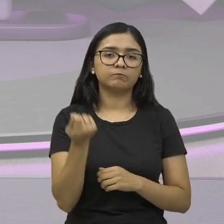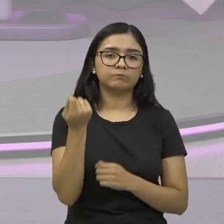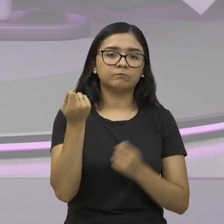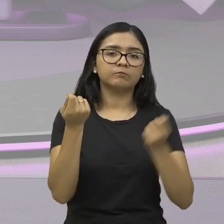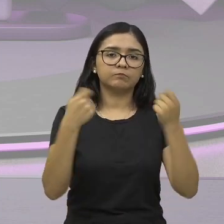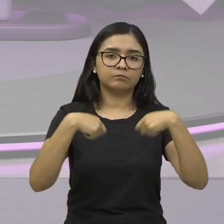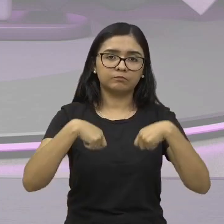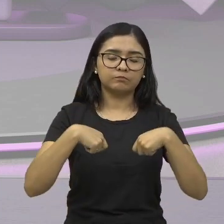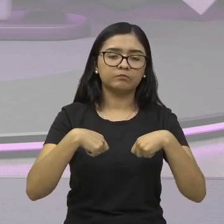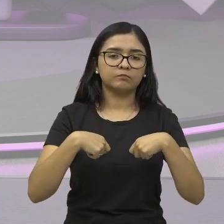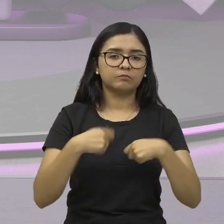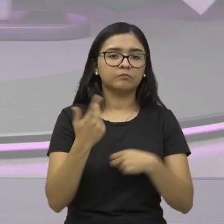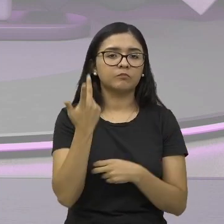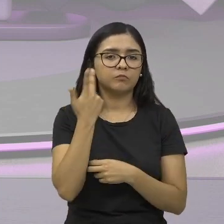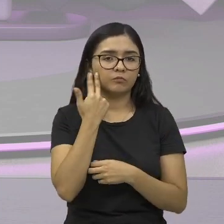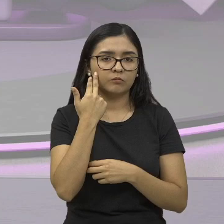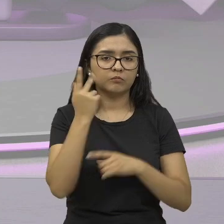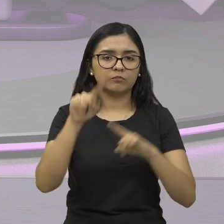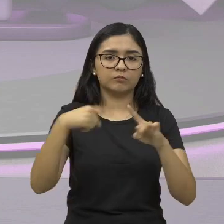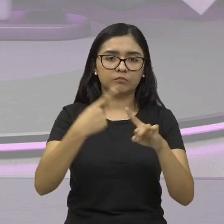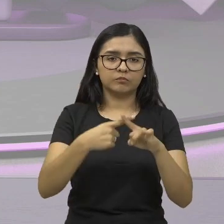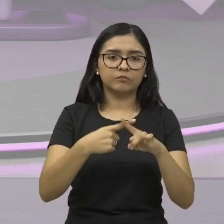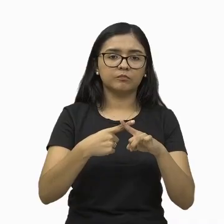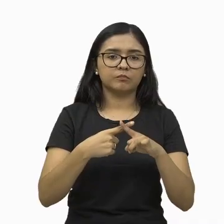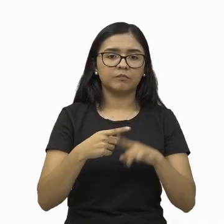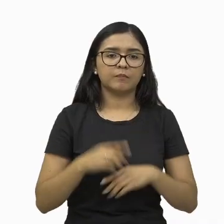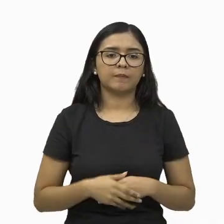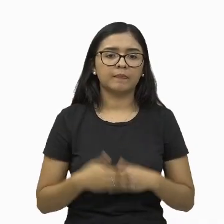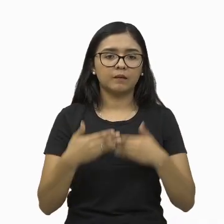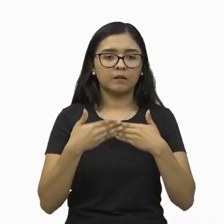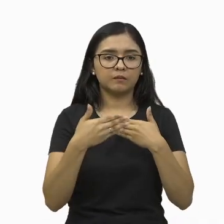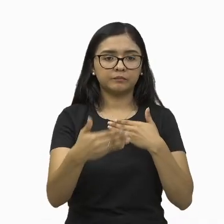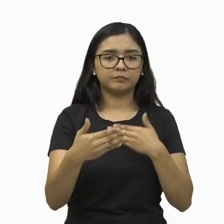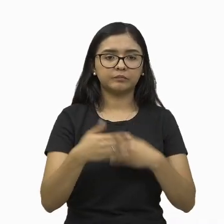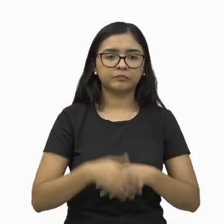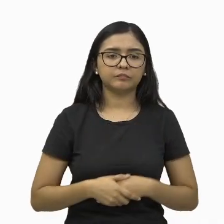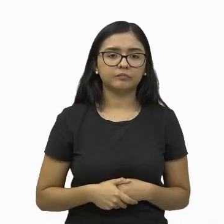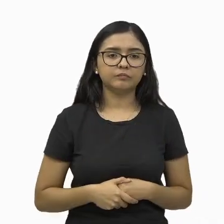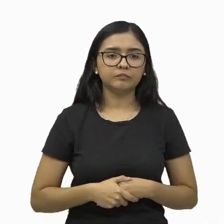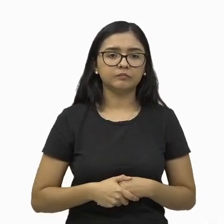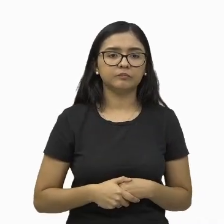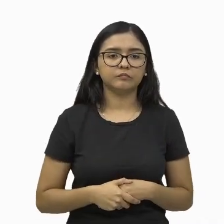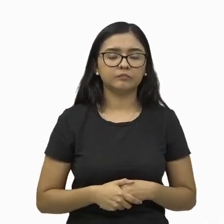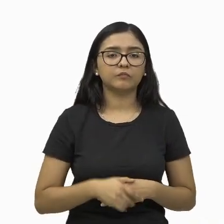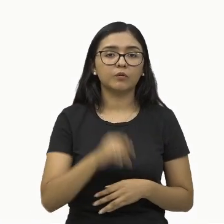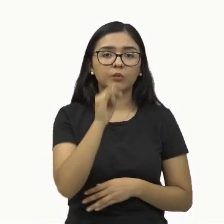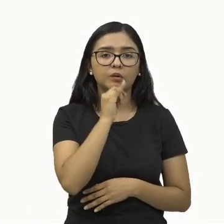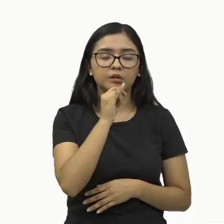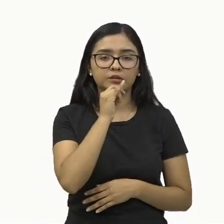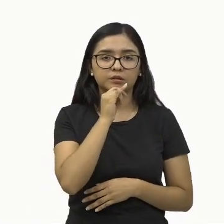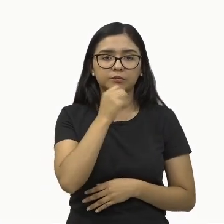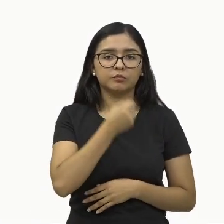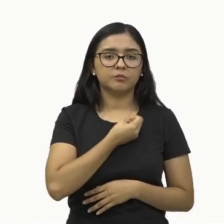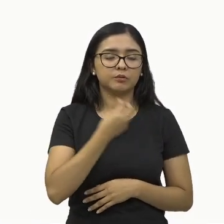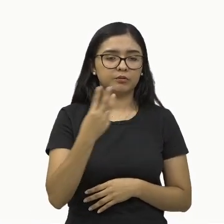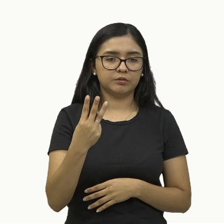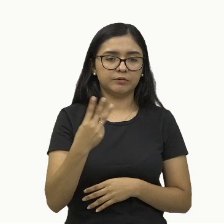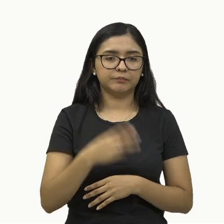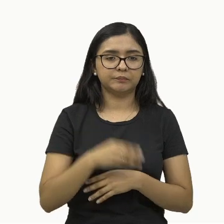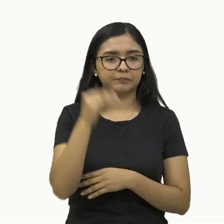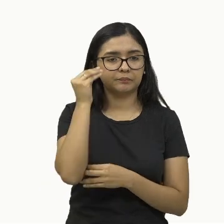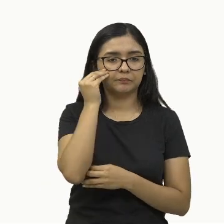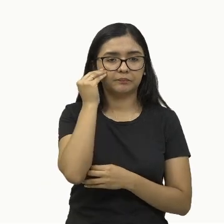multiplicação tranquilamente, tá bom? Vamos olhar a nossa cartela para a gente verificar esse exemplo de número 3.